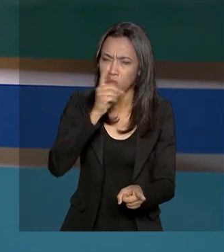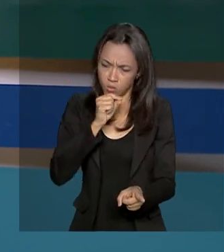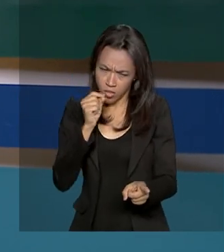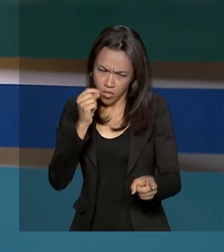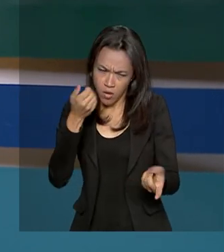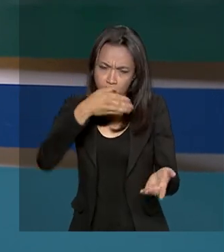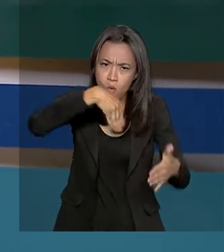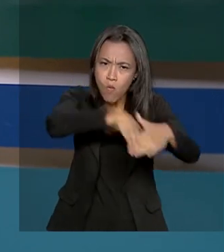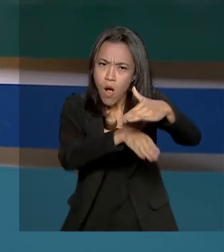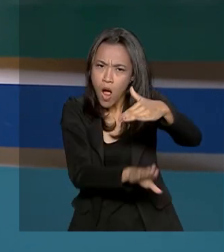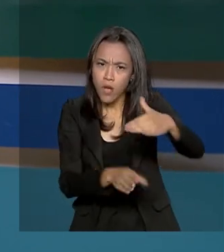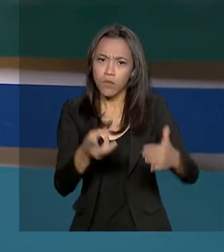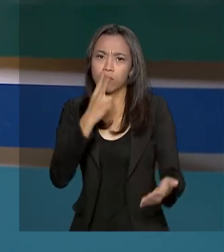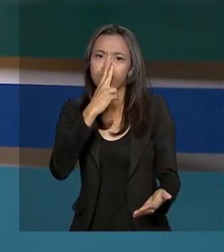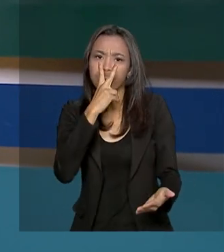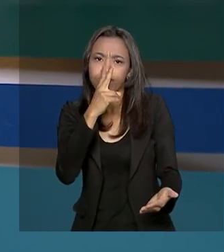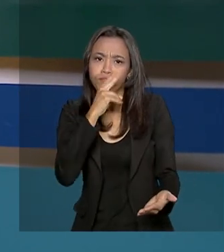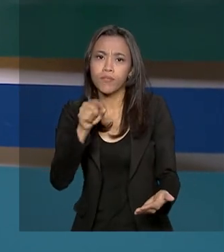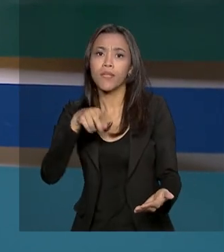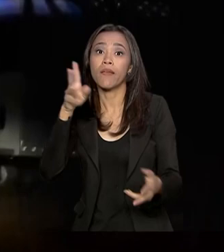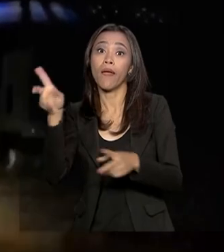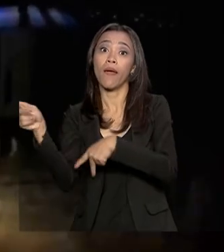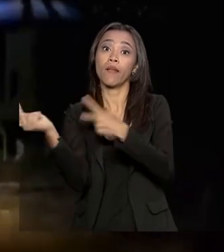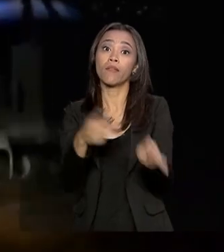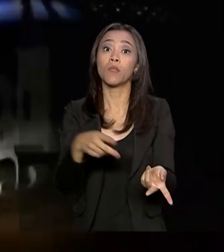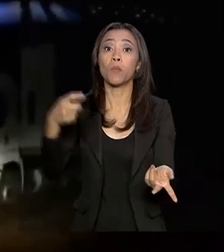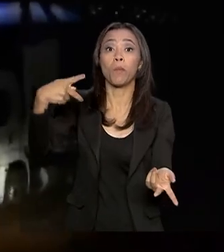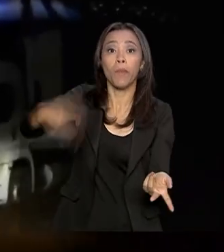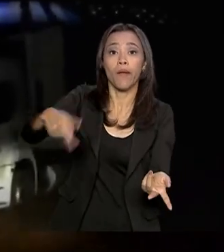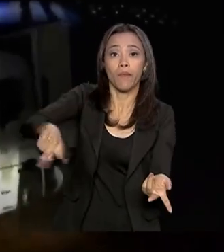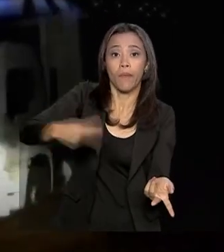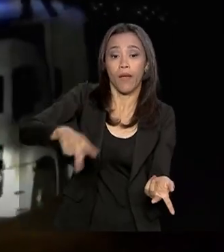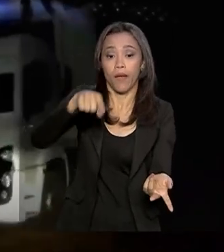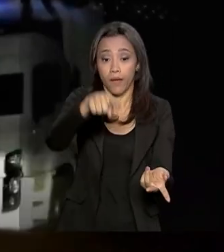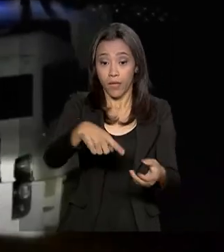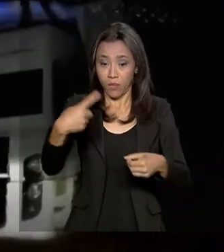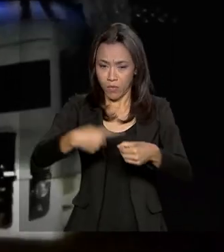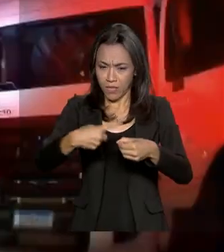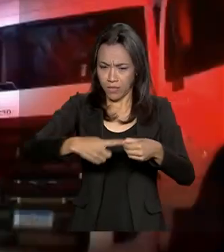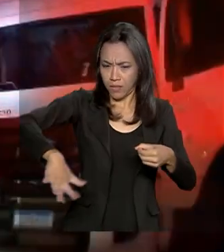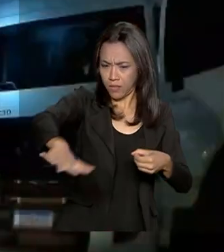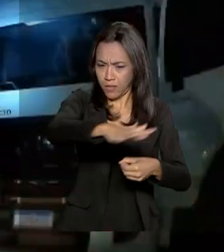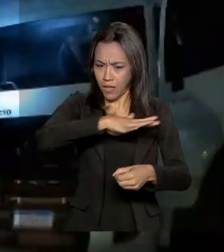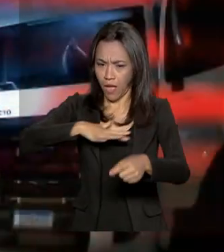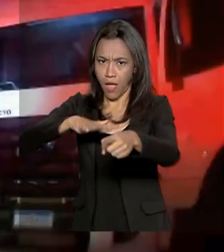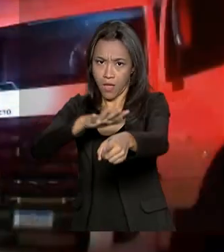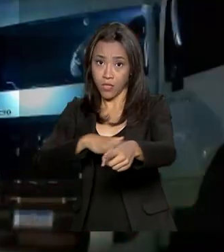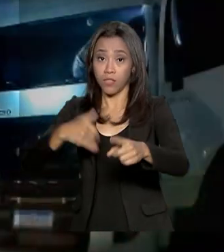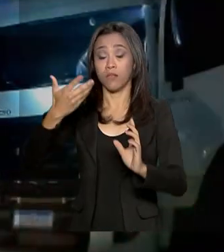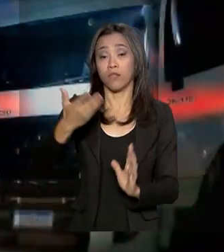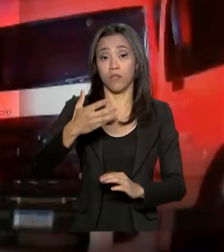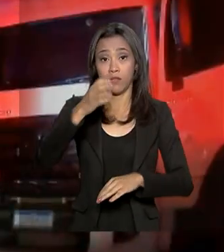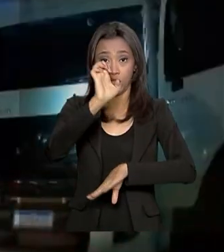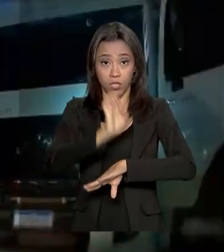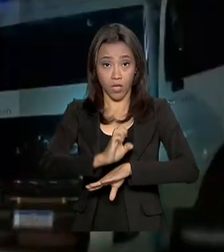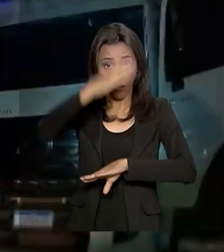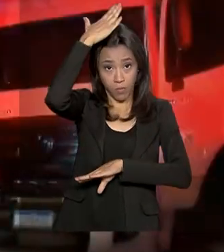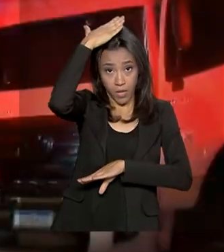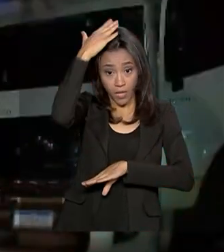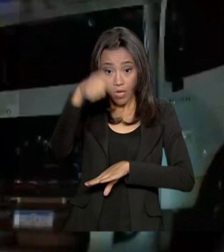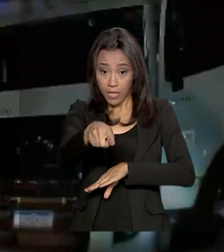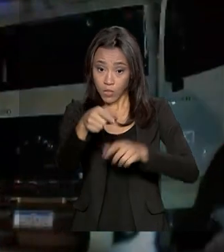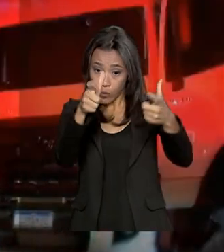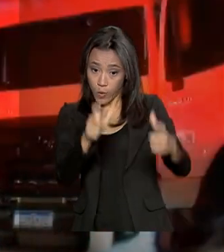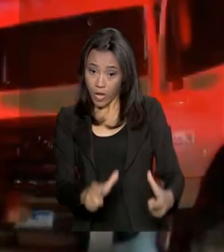cigarros contrabandeados do paraguai a operação foi no município de francisco alves região noroeste do paraná no local os agentes